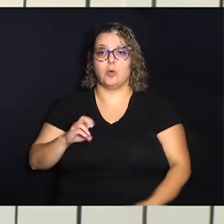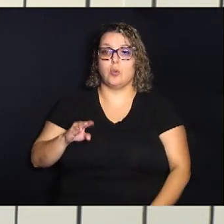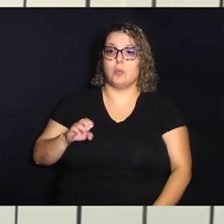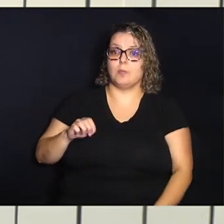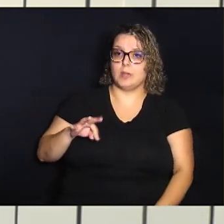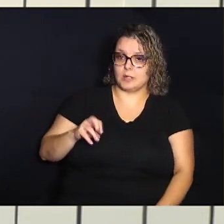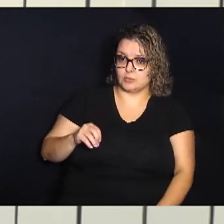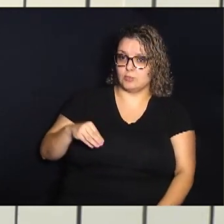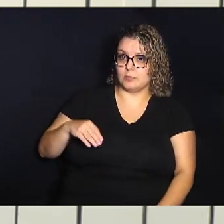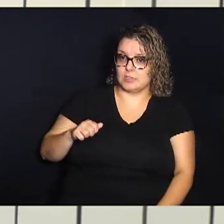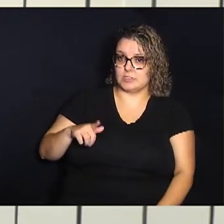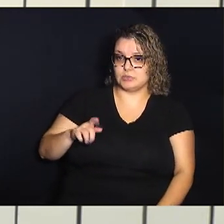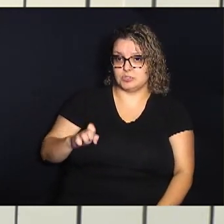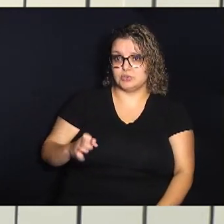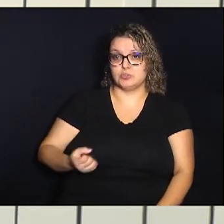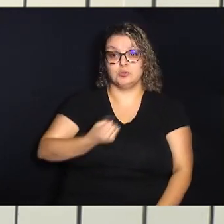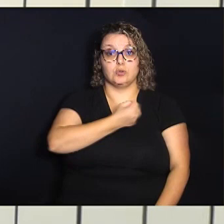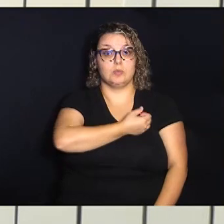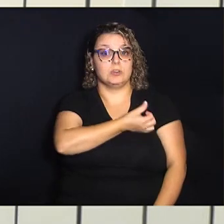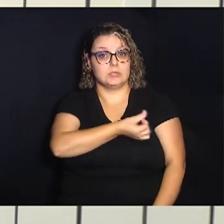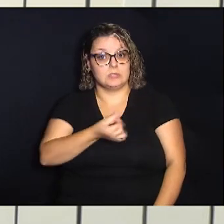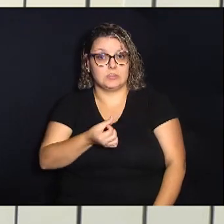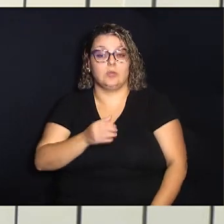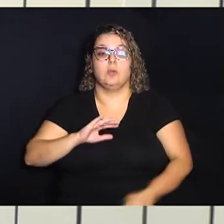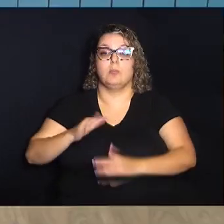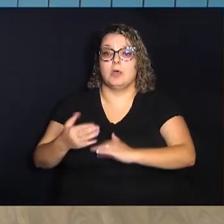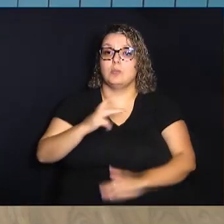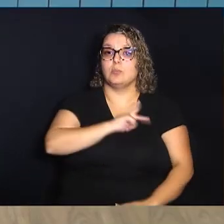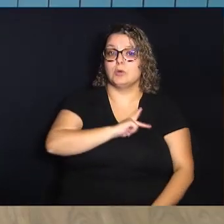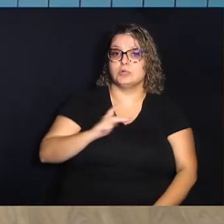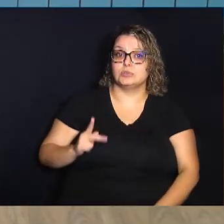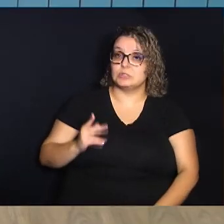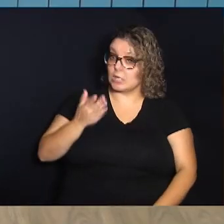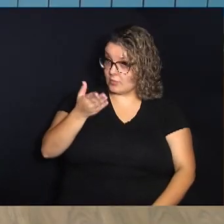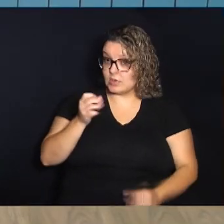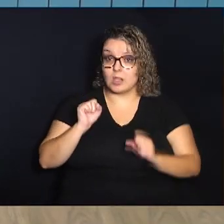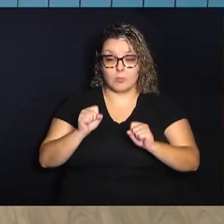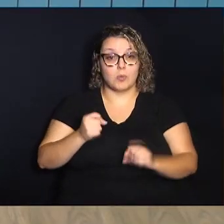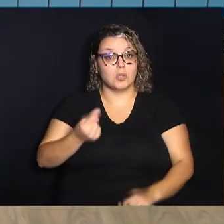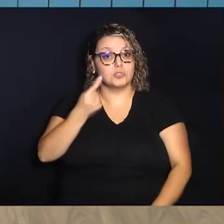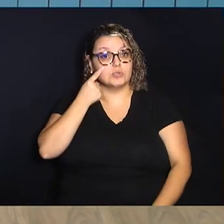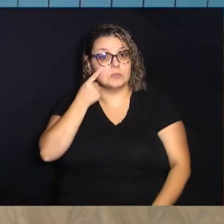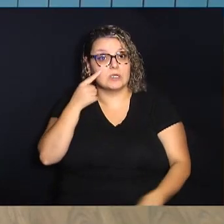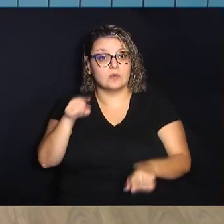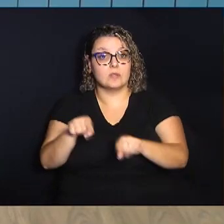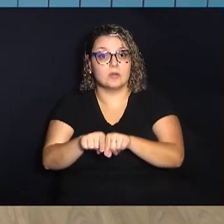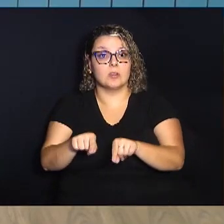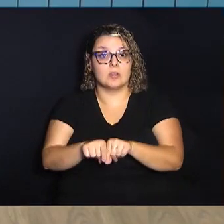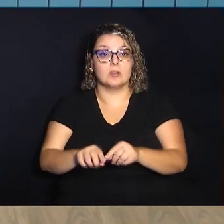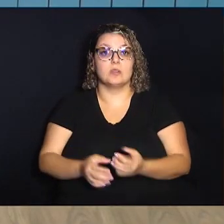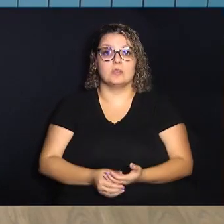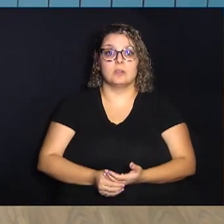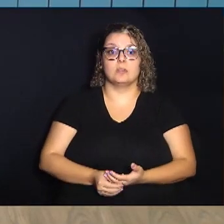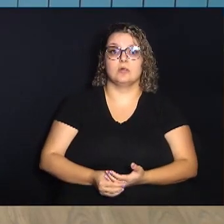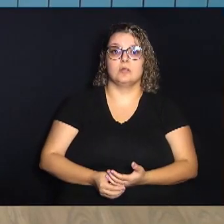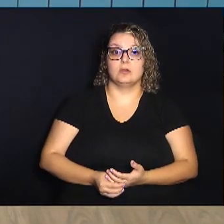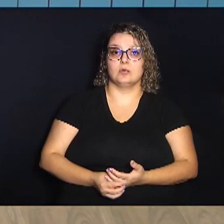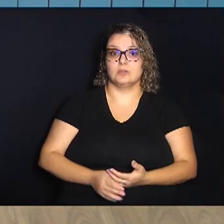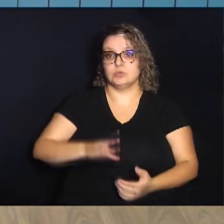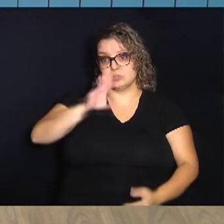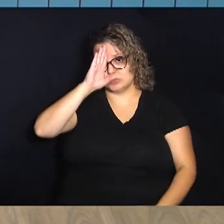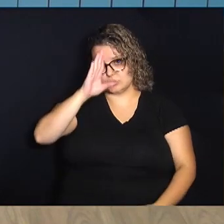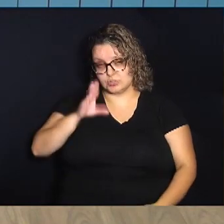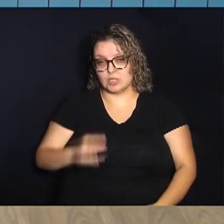Mange, número 66, no bairro Ponte Preta. E você pode conferir também, direto aqui, com